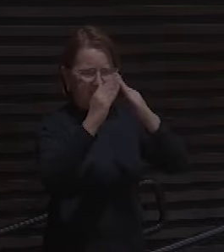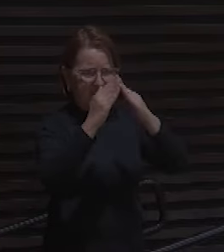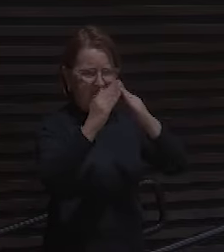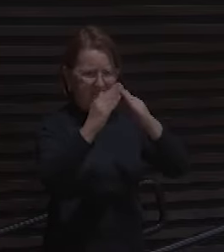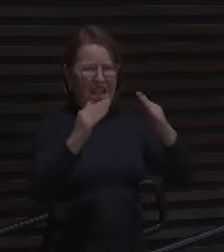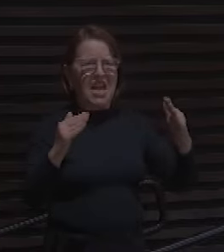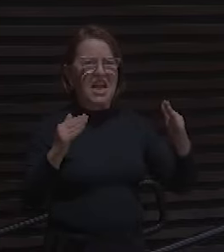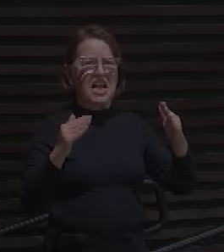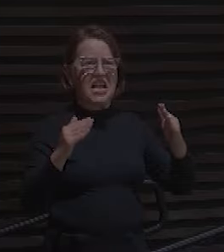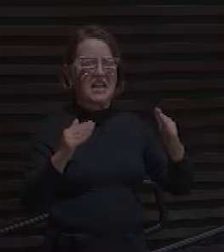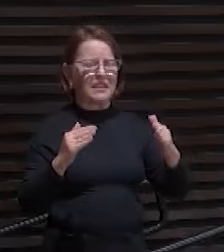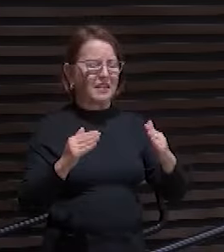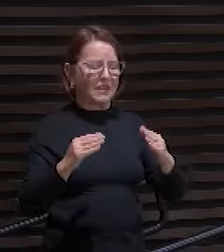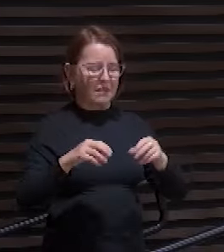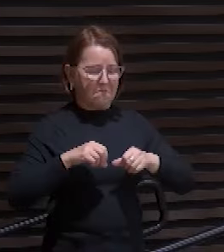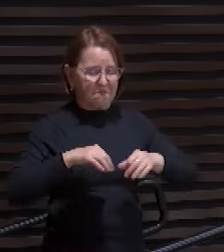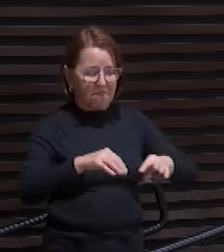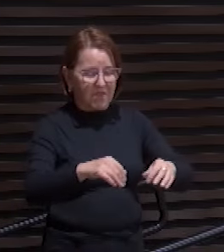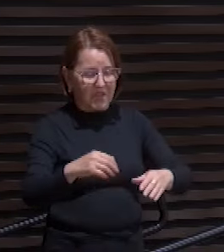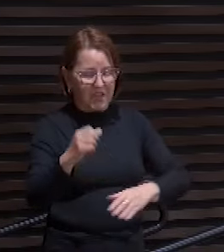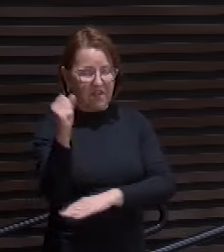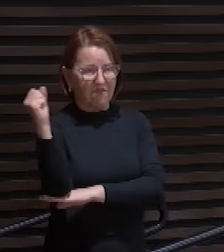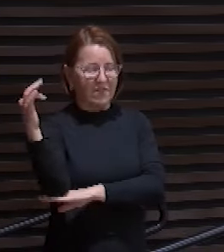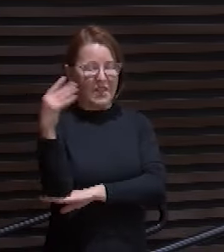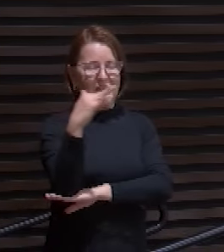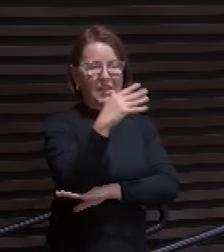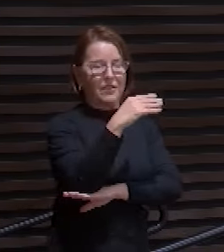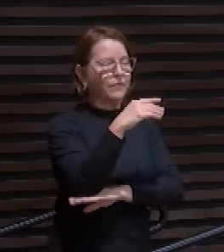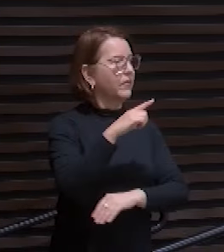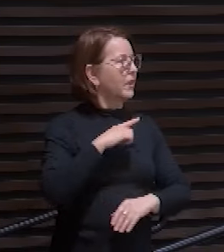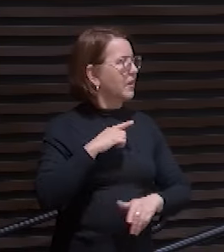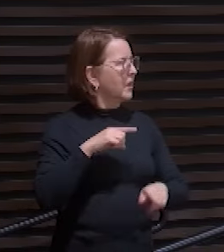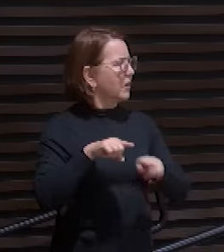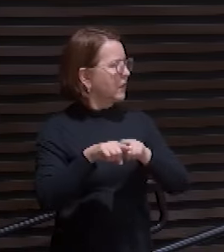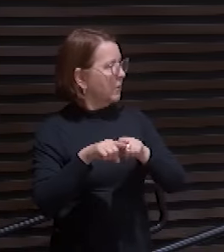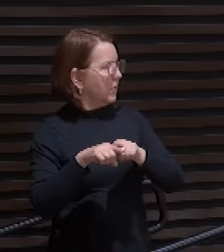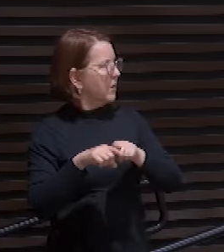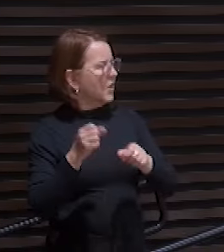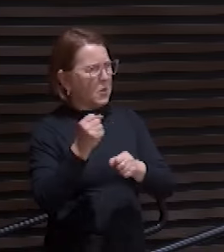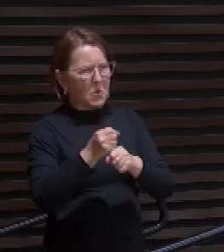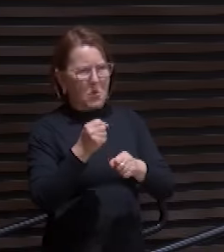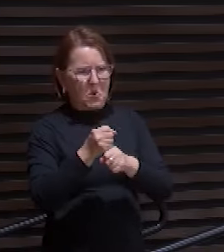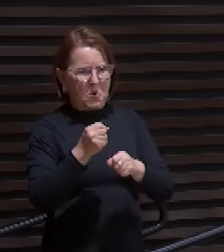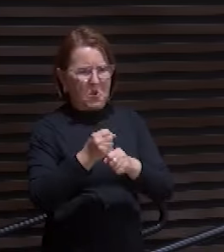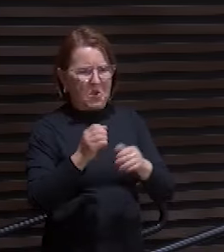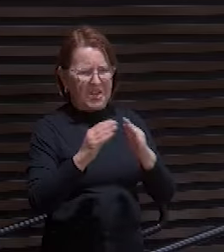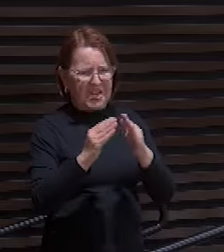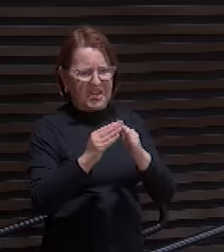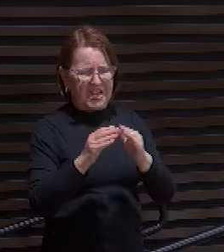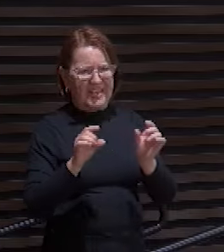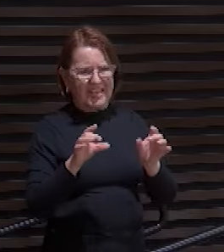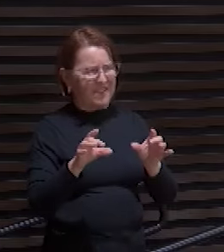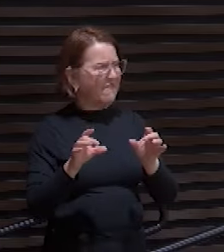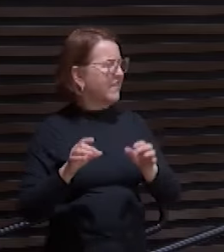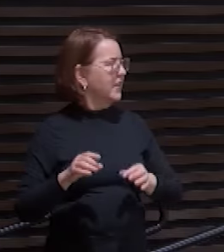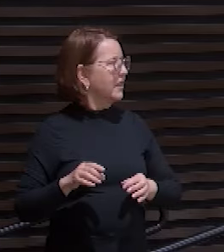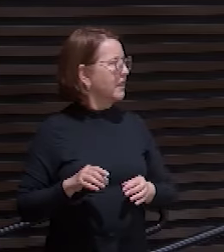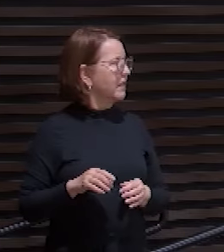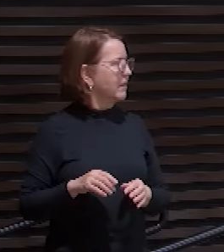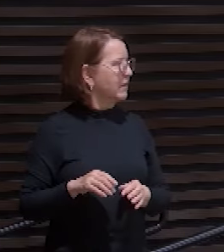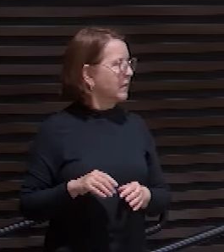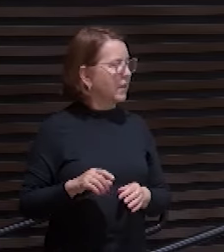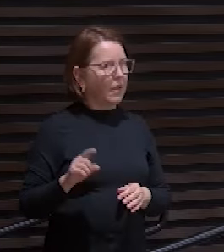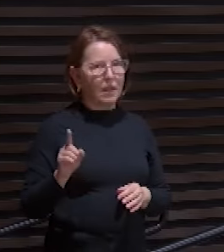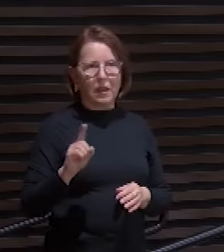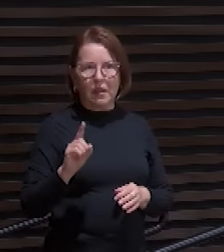constrói vinhas. Tem uns irmãos aí que constrói casa e vende casa, e constrói casa e vende casa. Não estou dizendo que